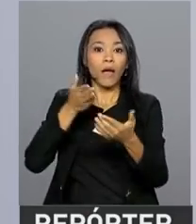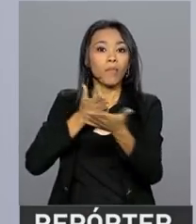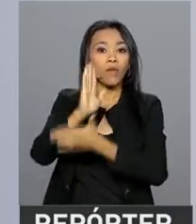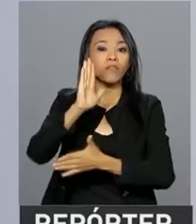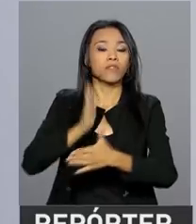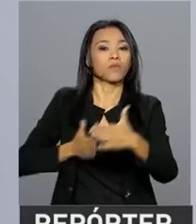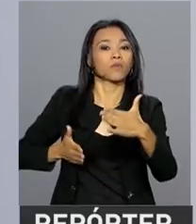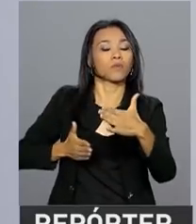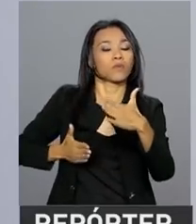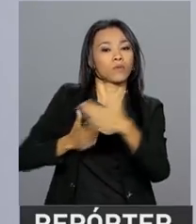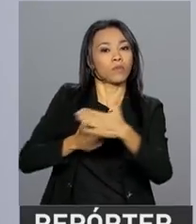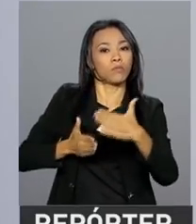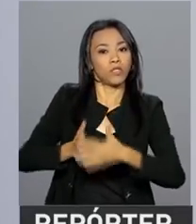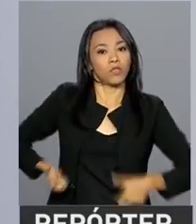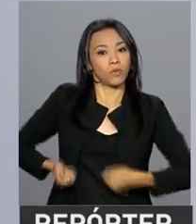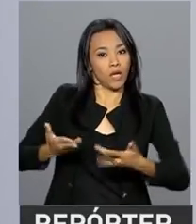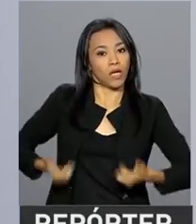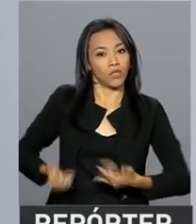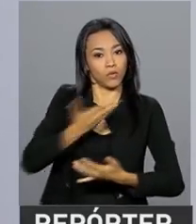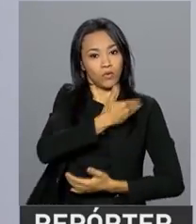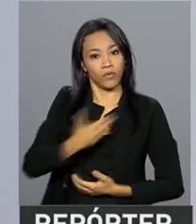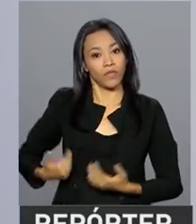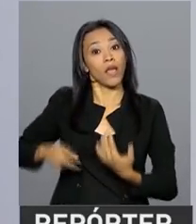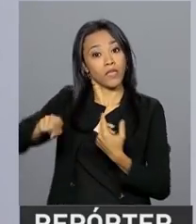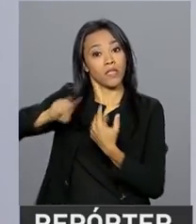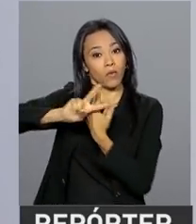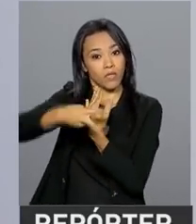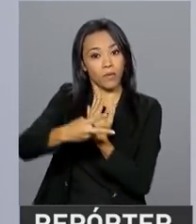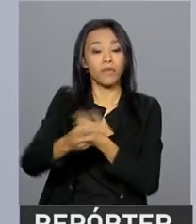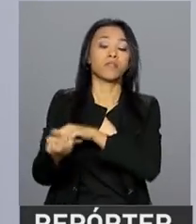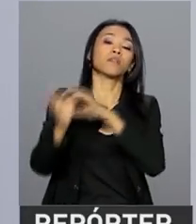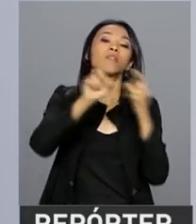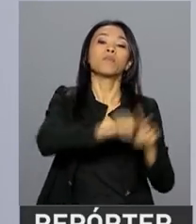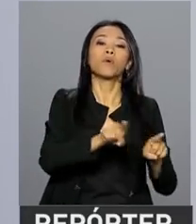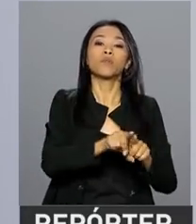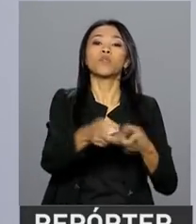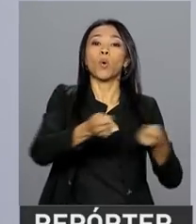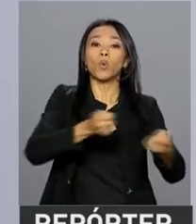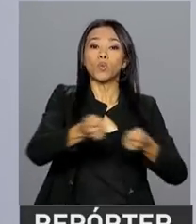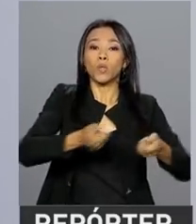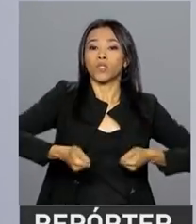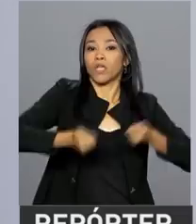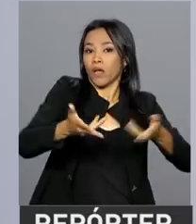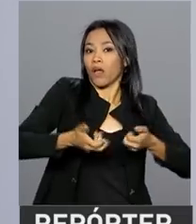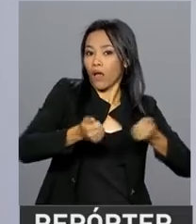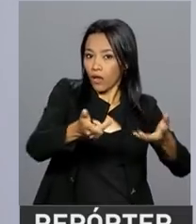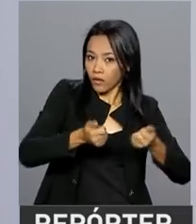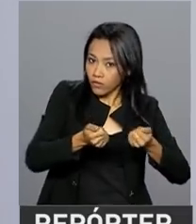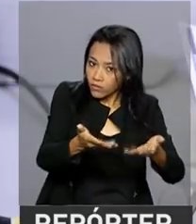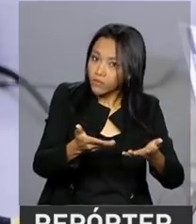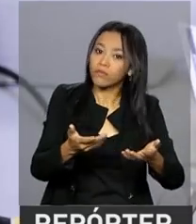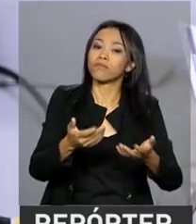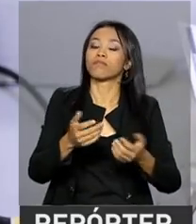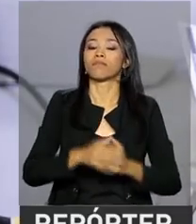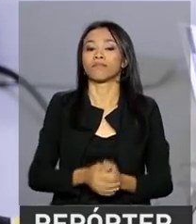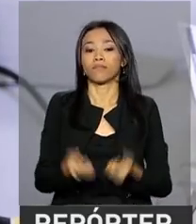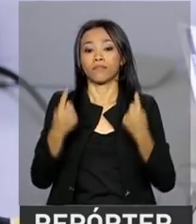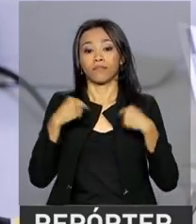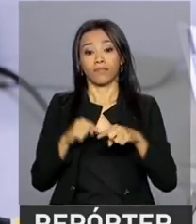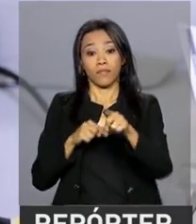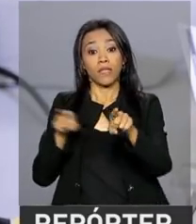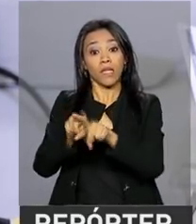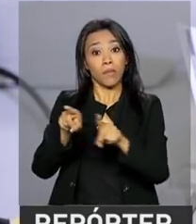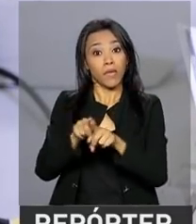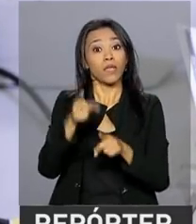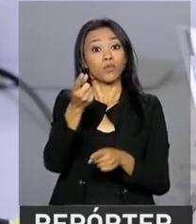dos gastos, segundo lugar, das medidas de controle de despesas que estamos tomando. A arrecadação